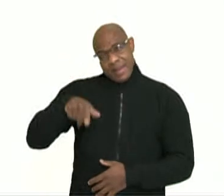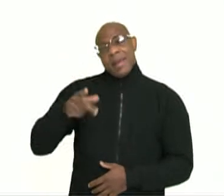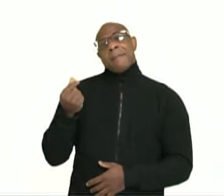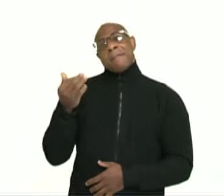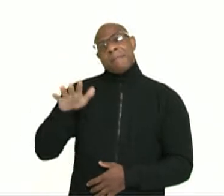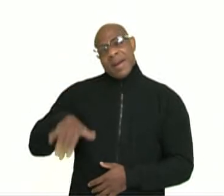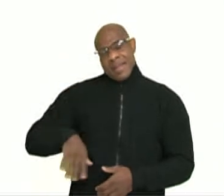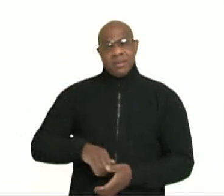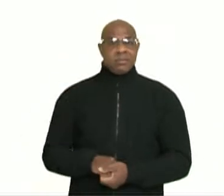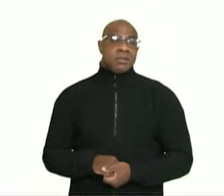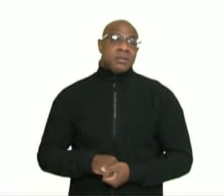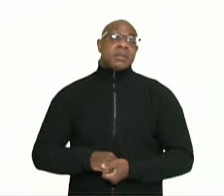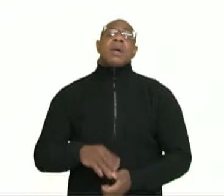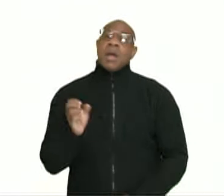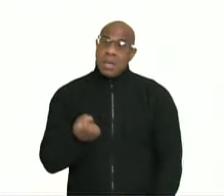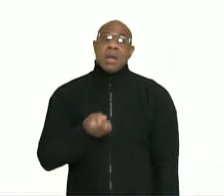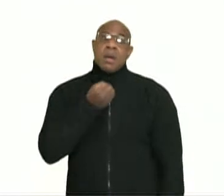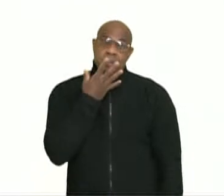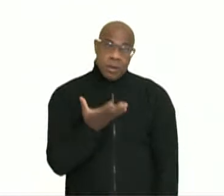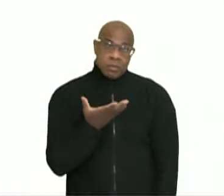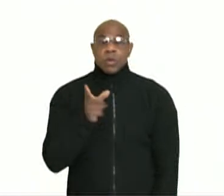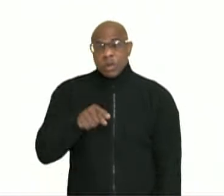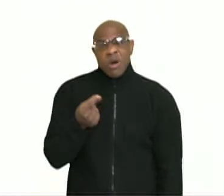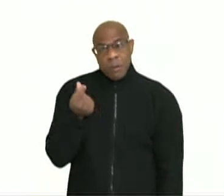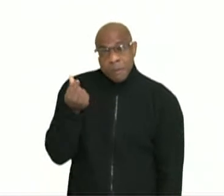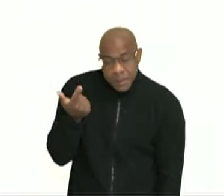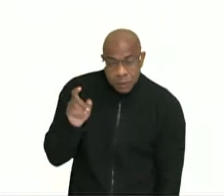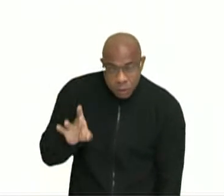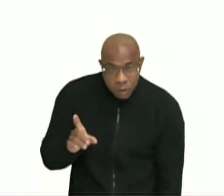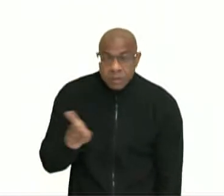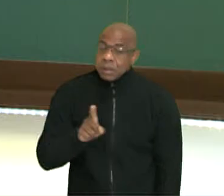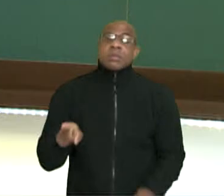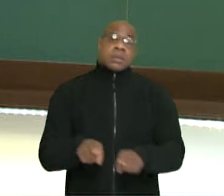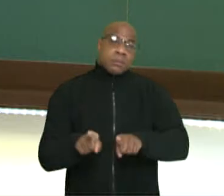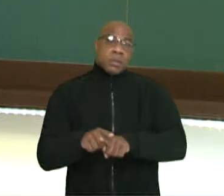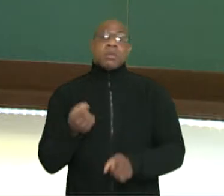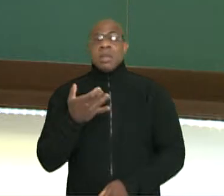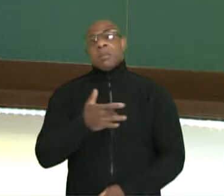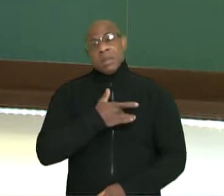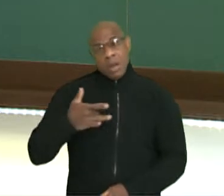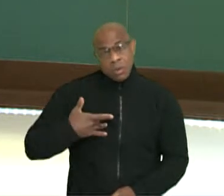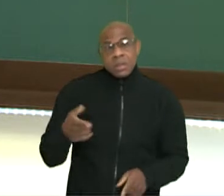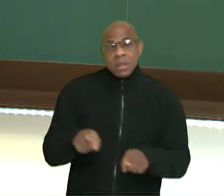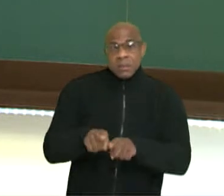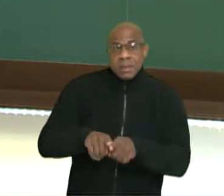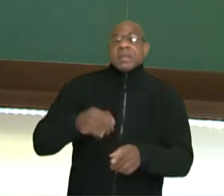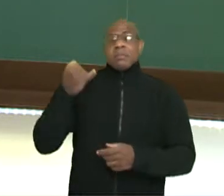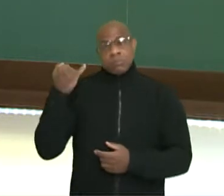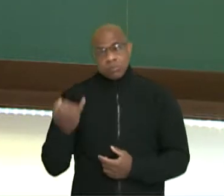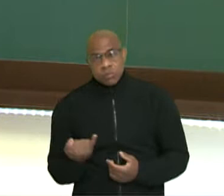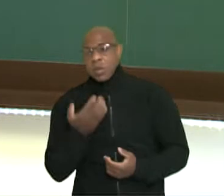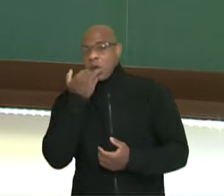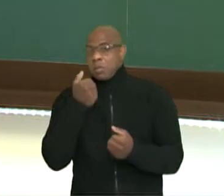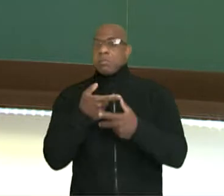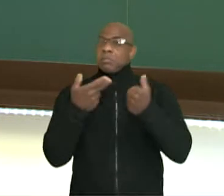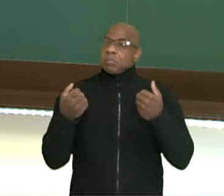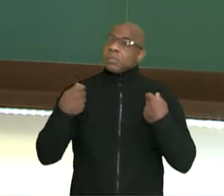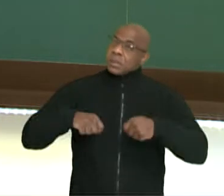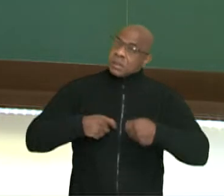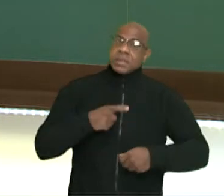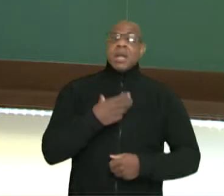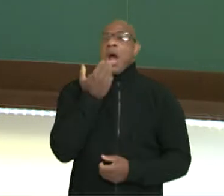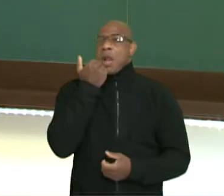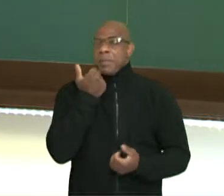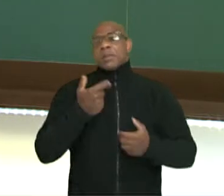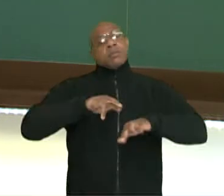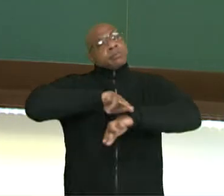vantagens não são só o preço e a diversificação da dieta. Nós precisamos ter uma dieta